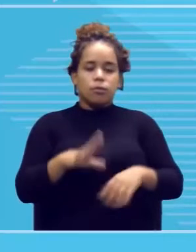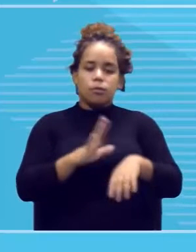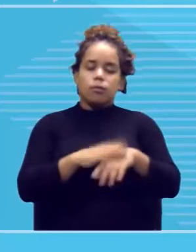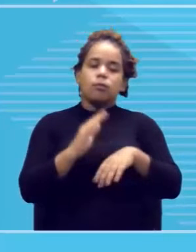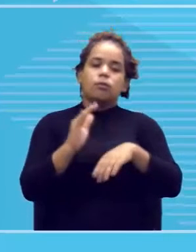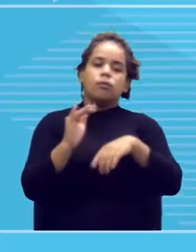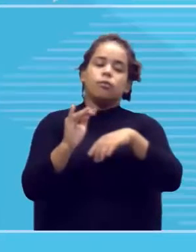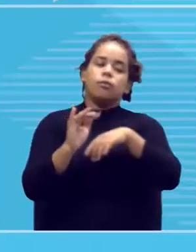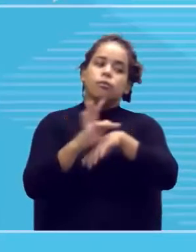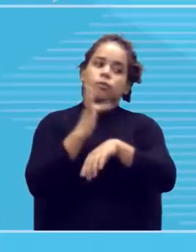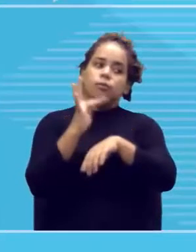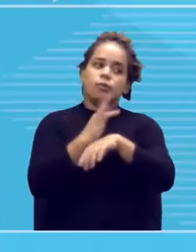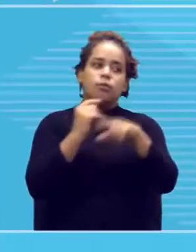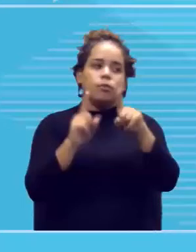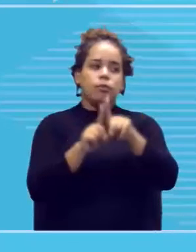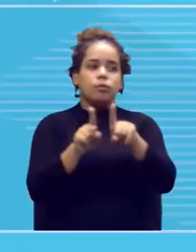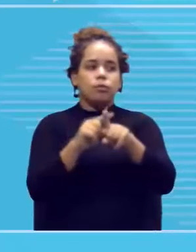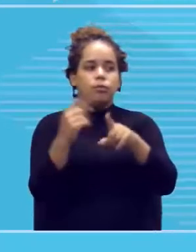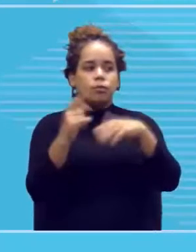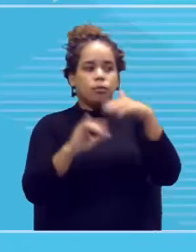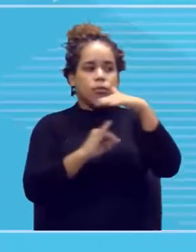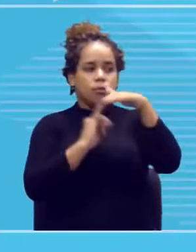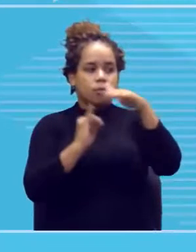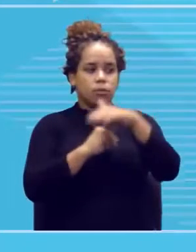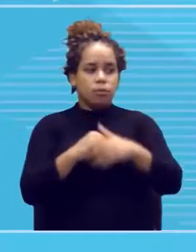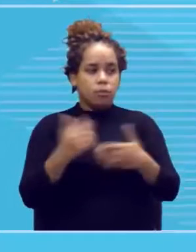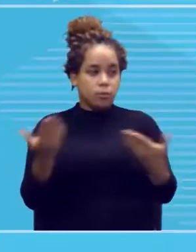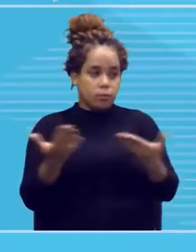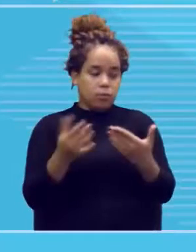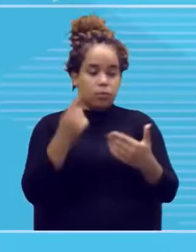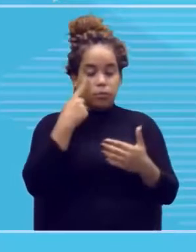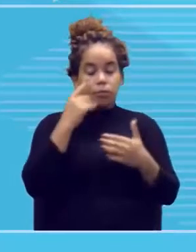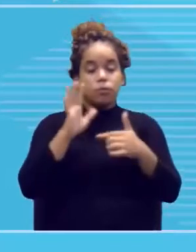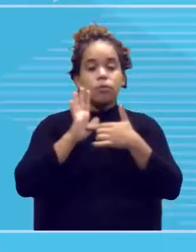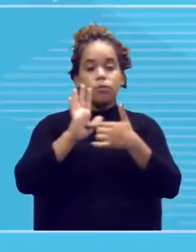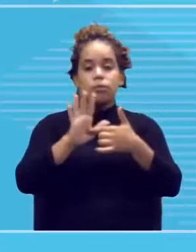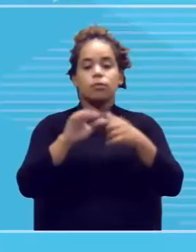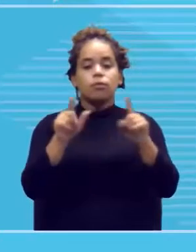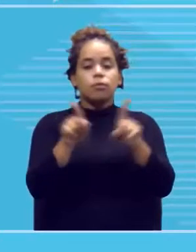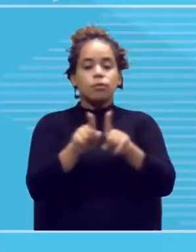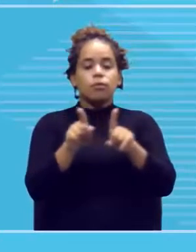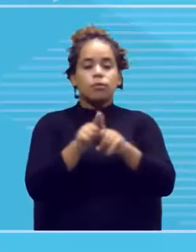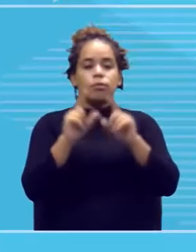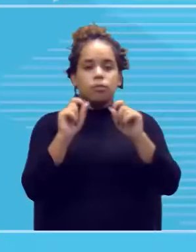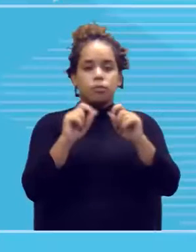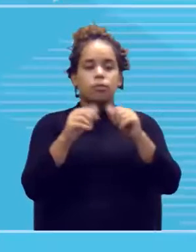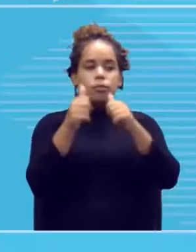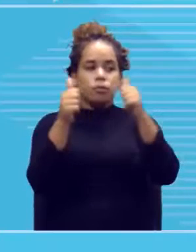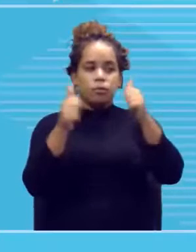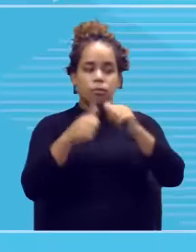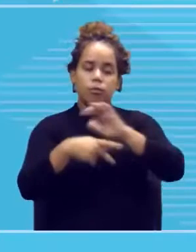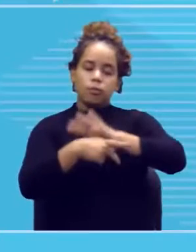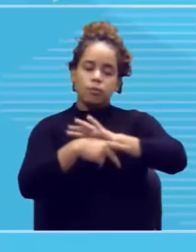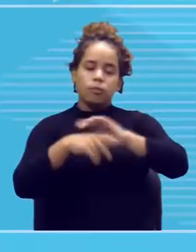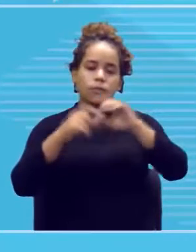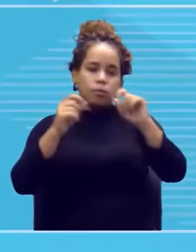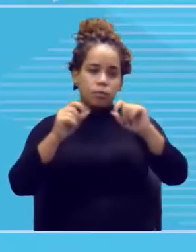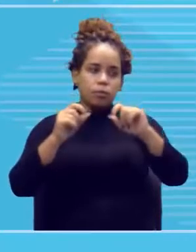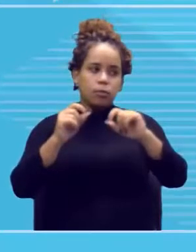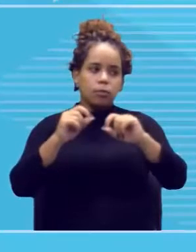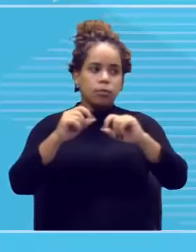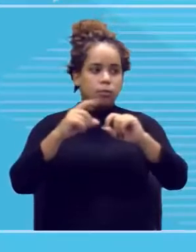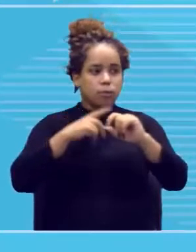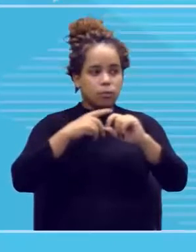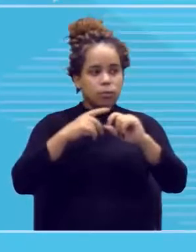informal e a outra mais normal aqui mostrando para vocês então as formas contraídas as formas contrata-se